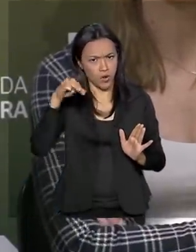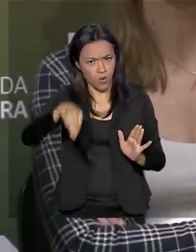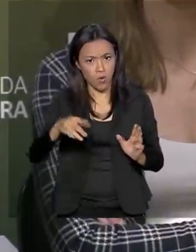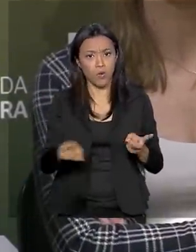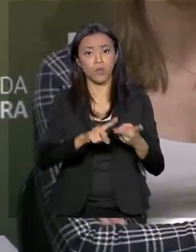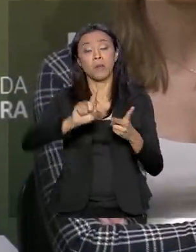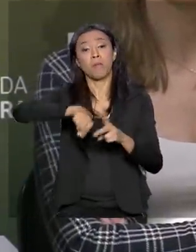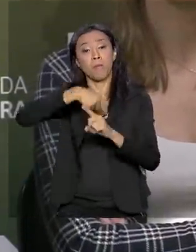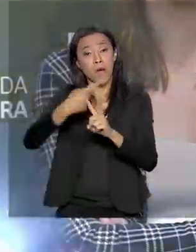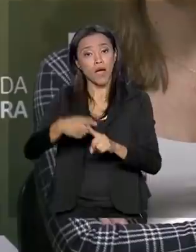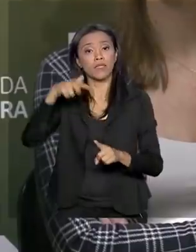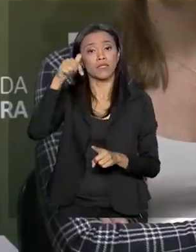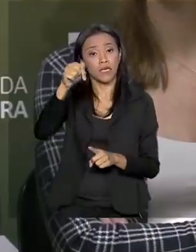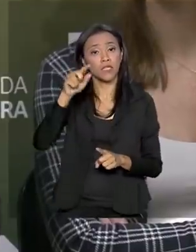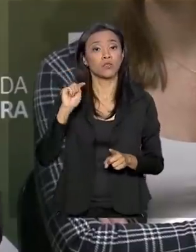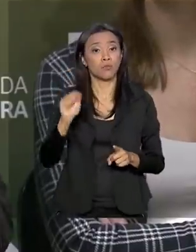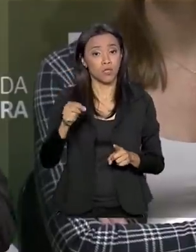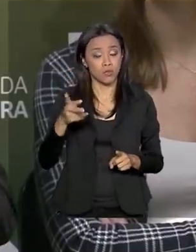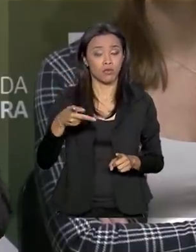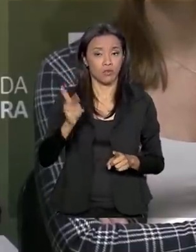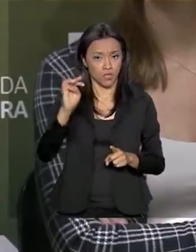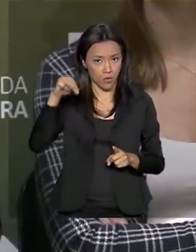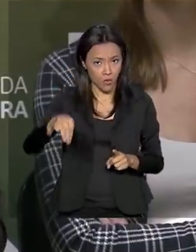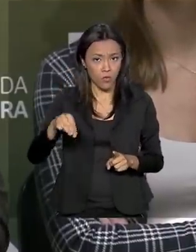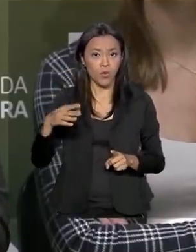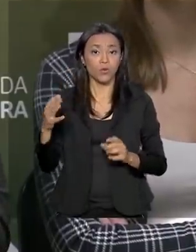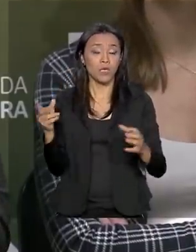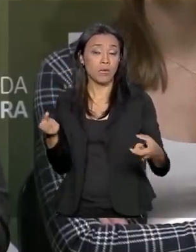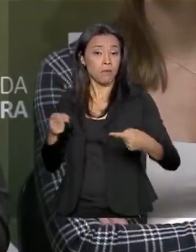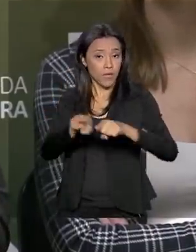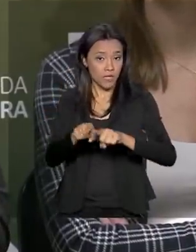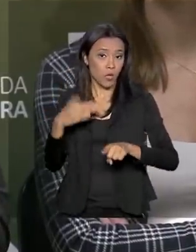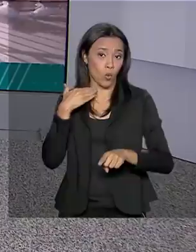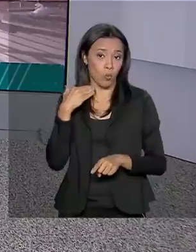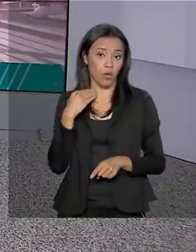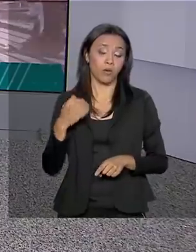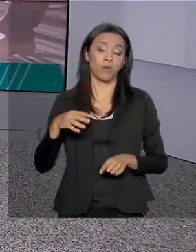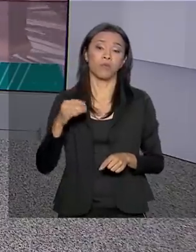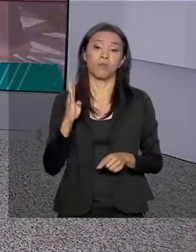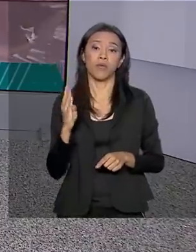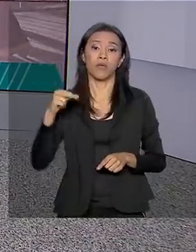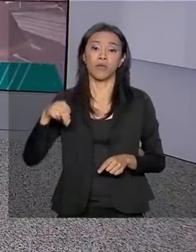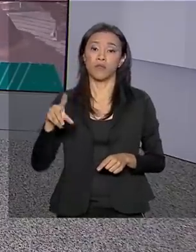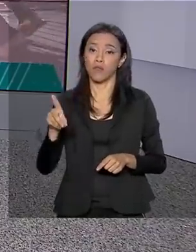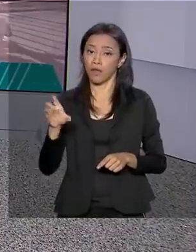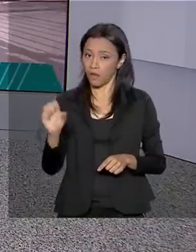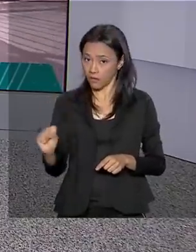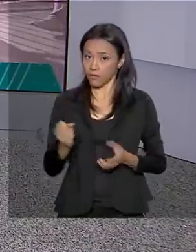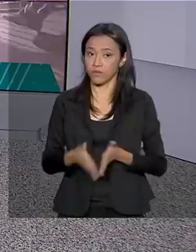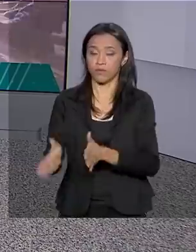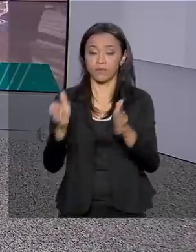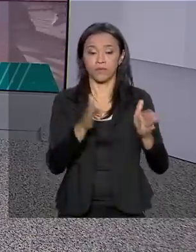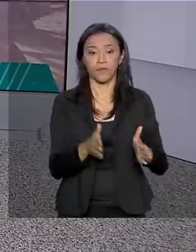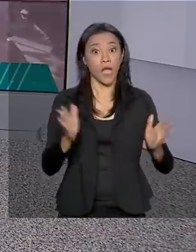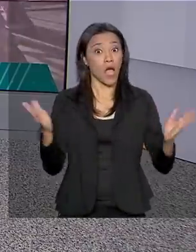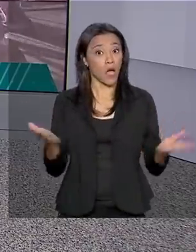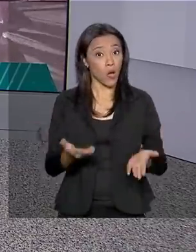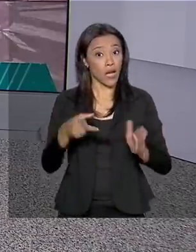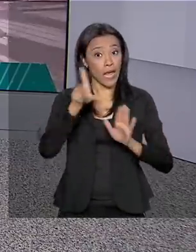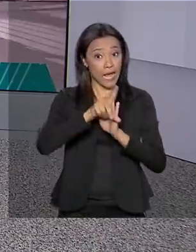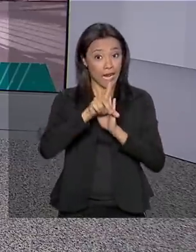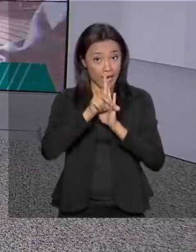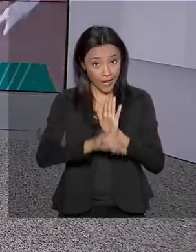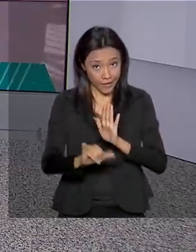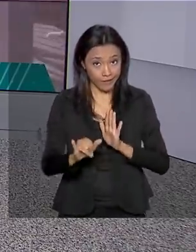sete mil duzentos quilômetros com o bds rodovias estão a espalhar pelo brasil inteiro agora é lei